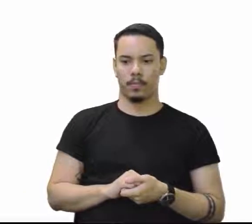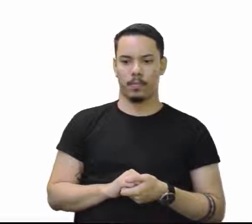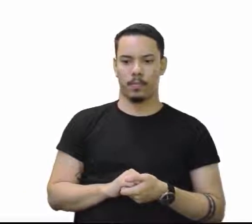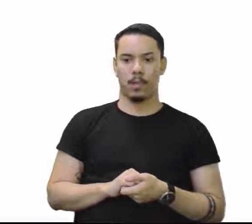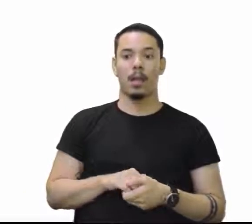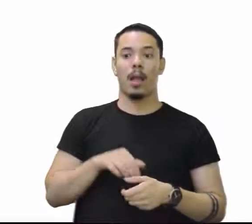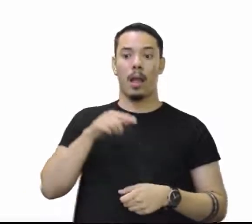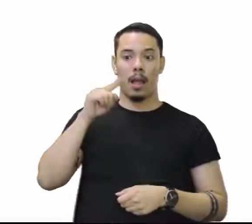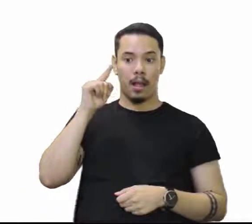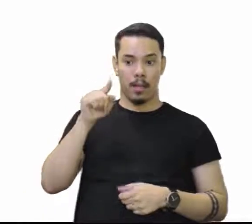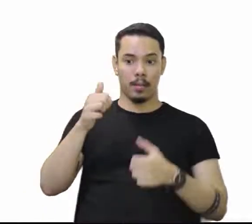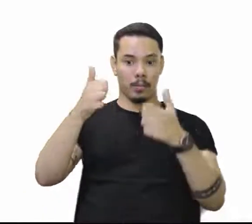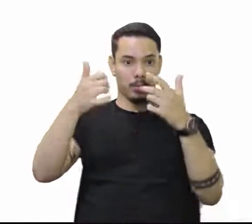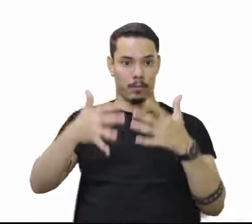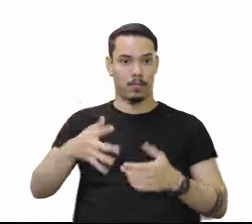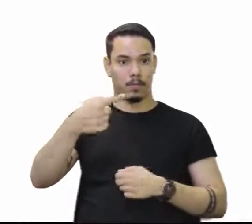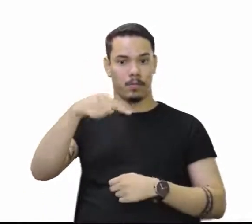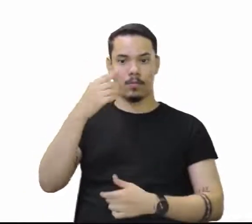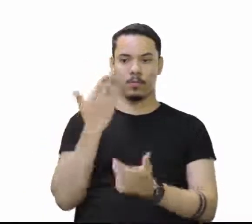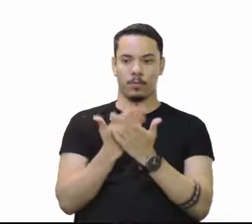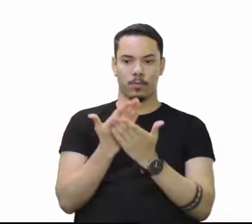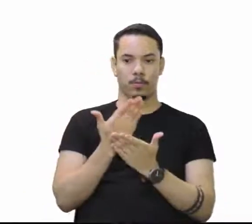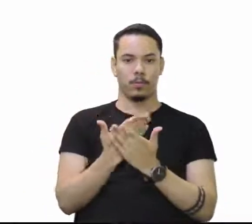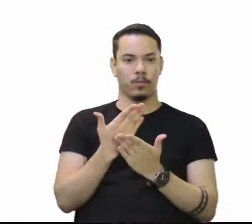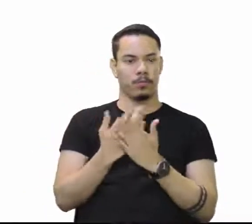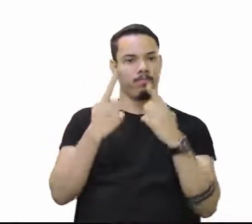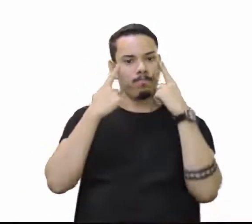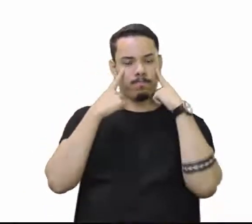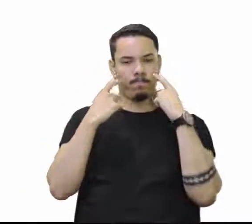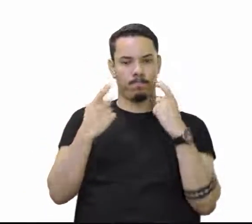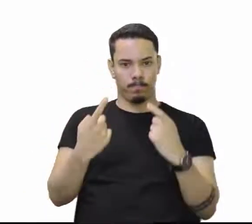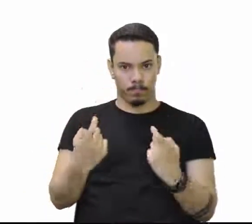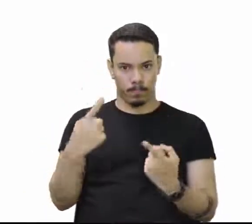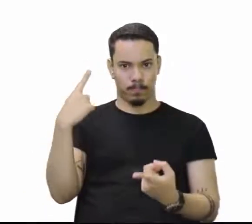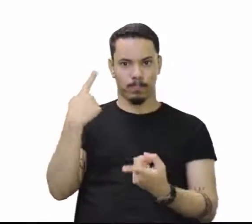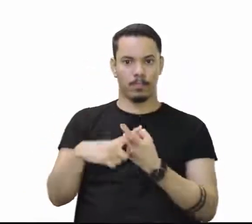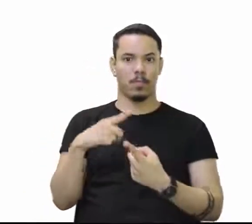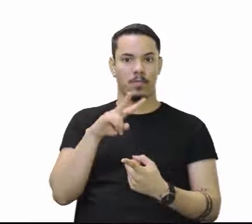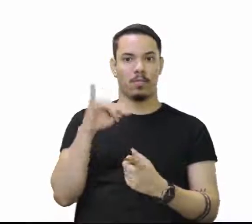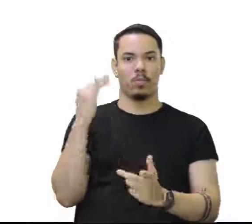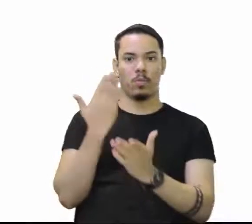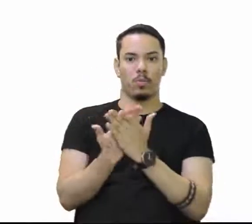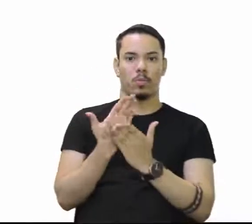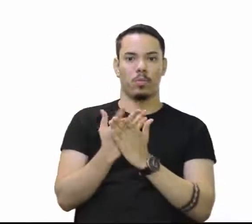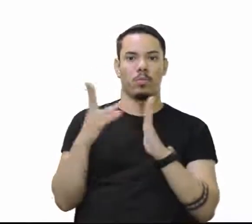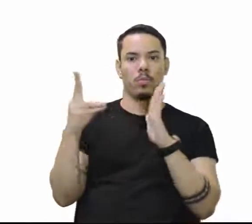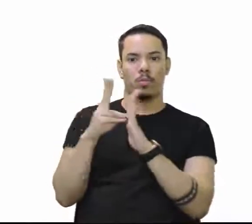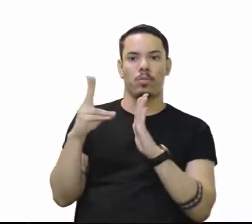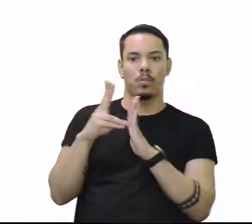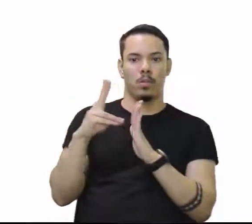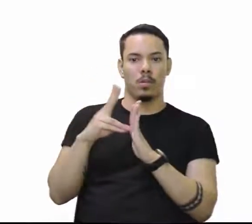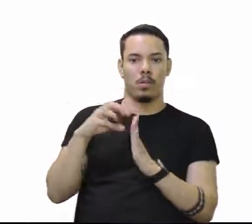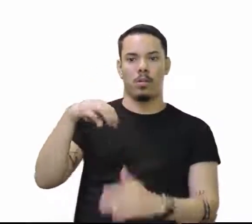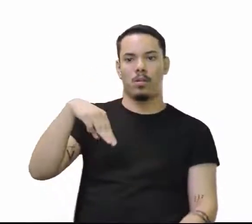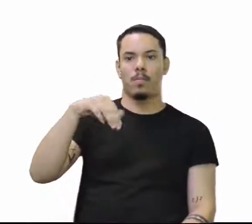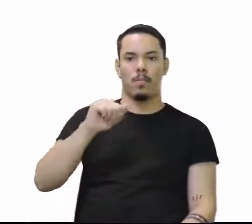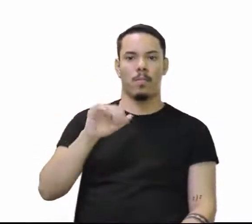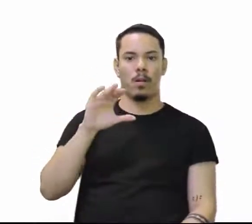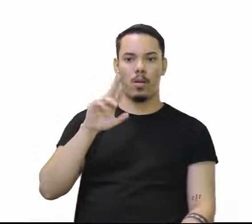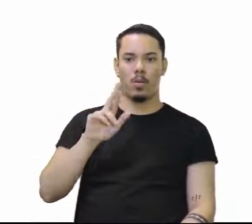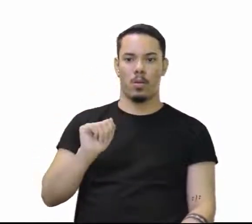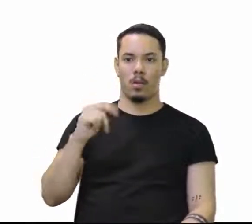Aí é onde eu falei para vocês que ele vai fazer um estudo interessante. Ele vai estudar os índios